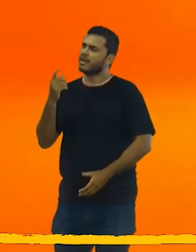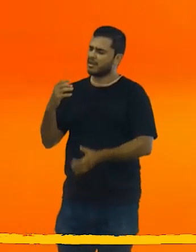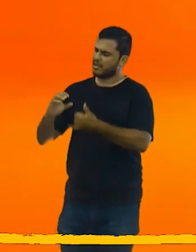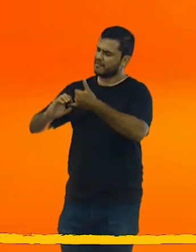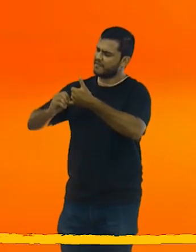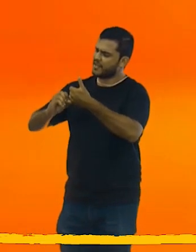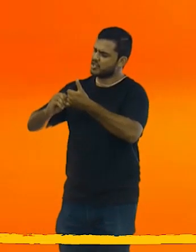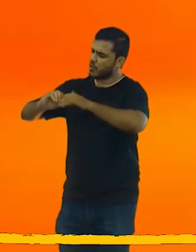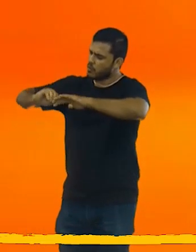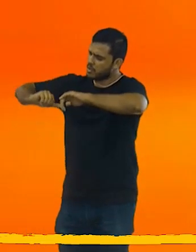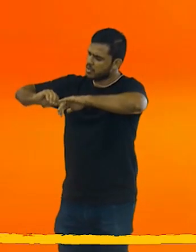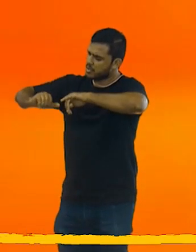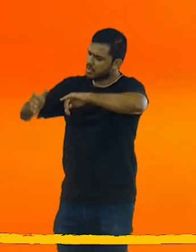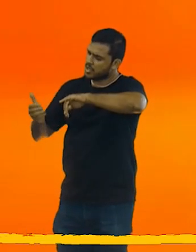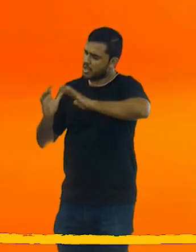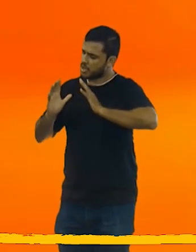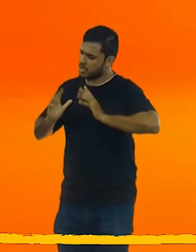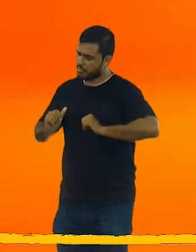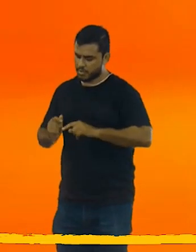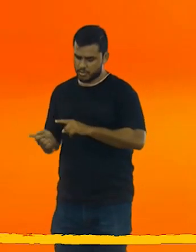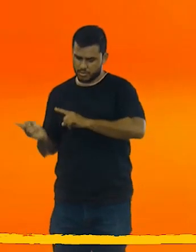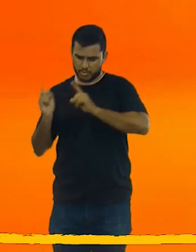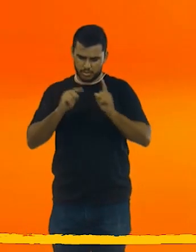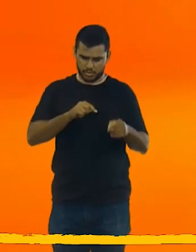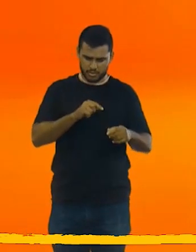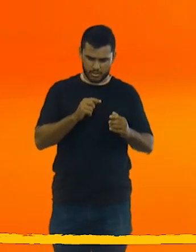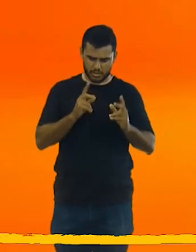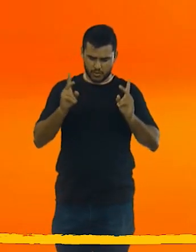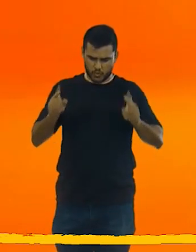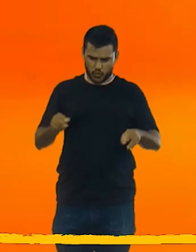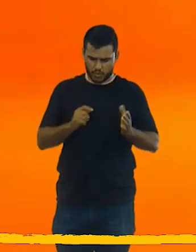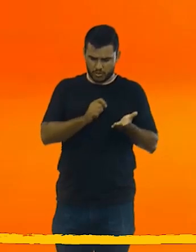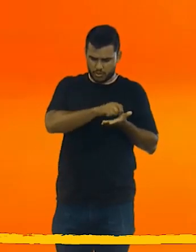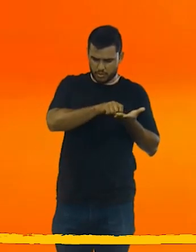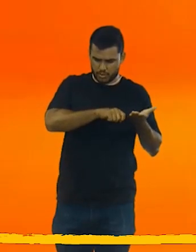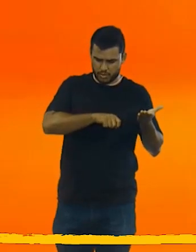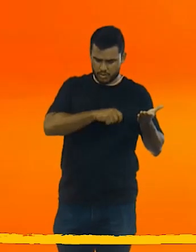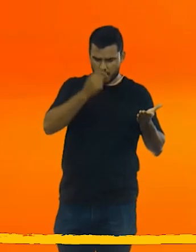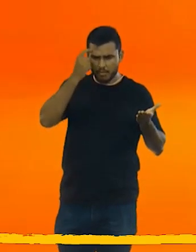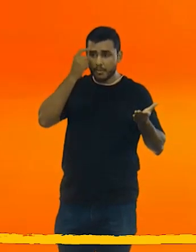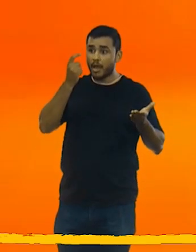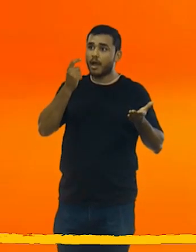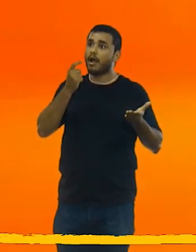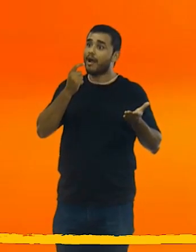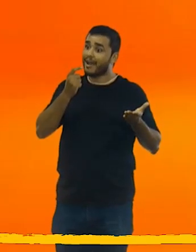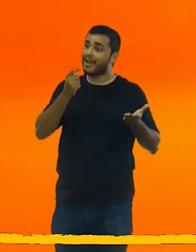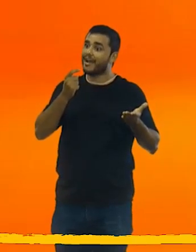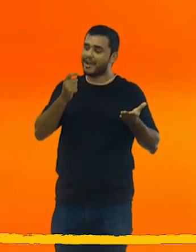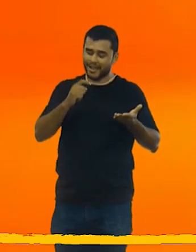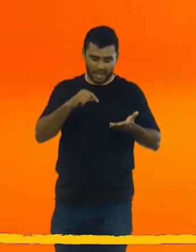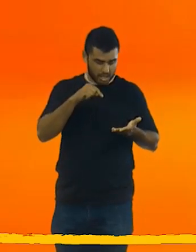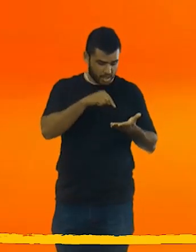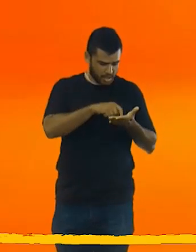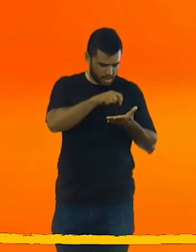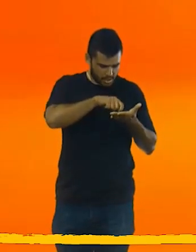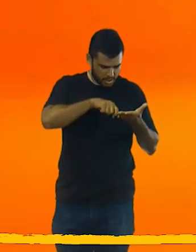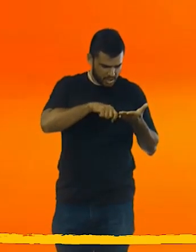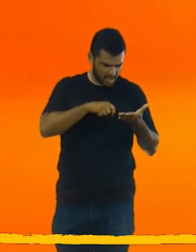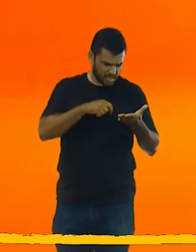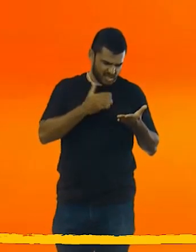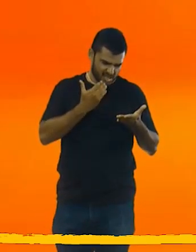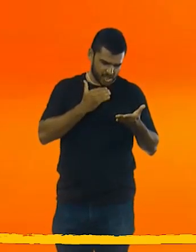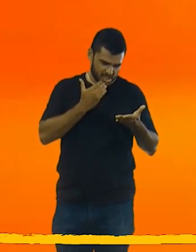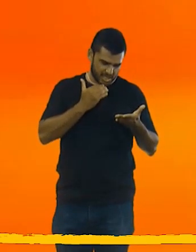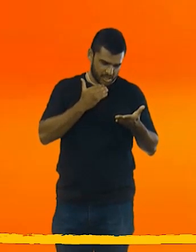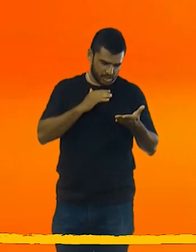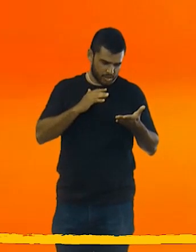feijão, escreva a frase, a noite escura e fria chegou. Agora me diga, é necessário dizer que